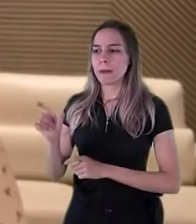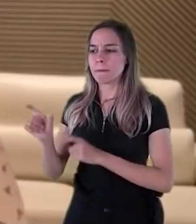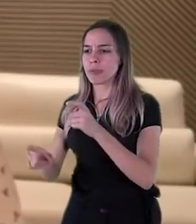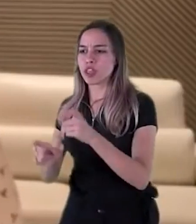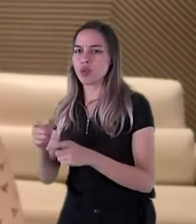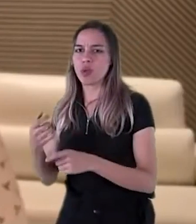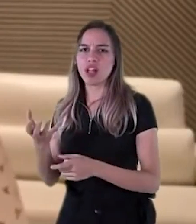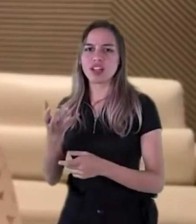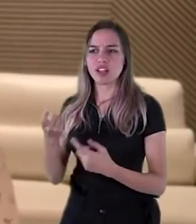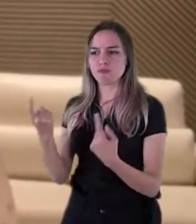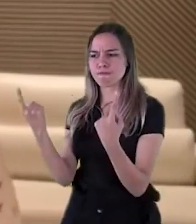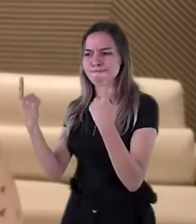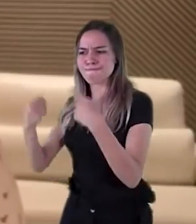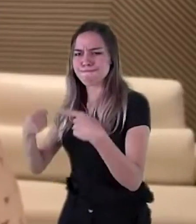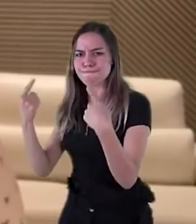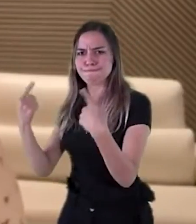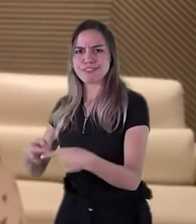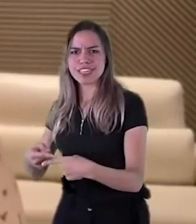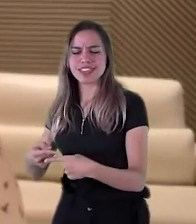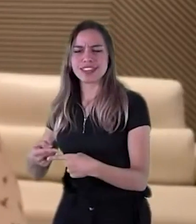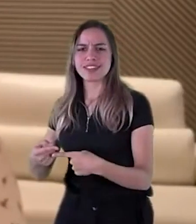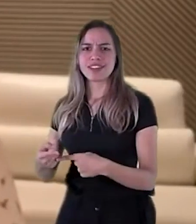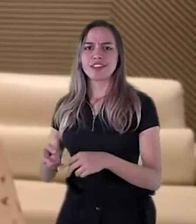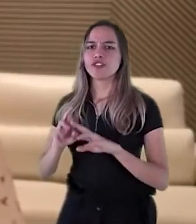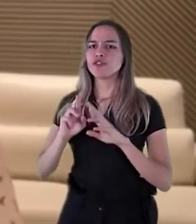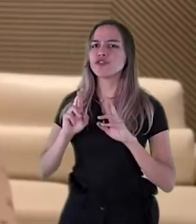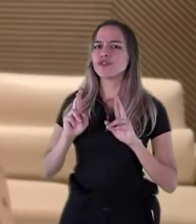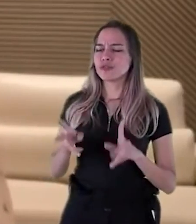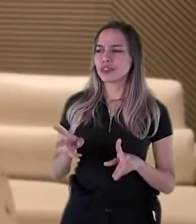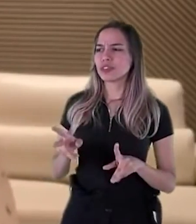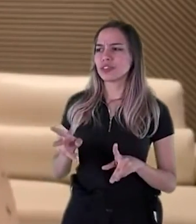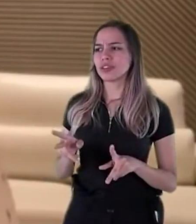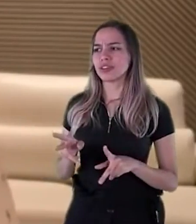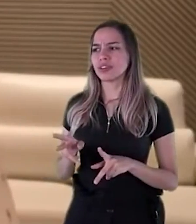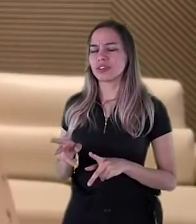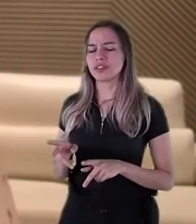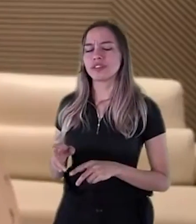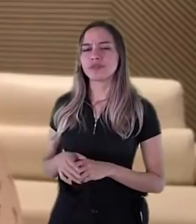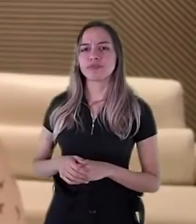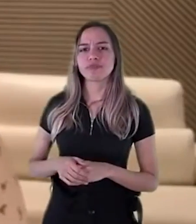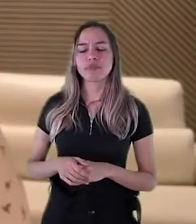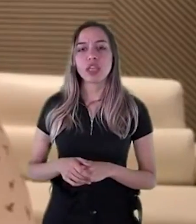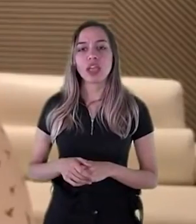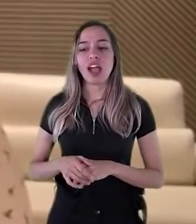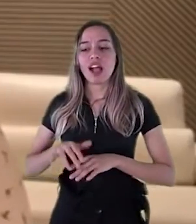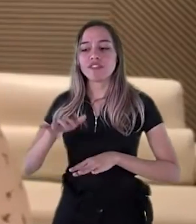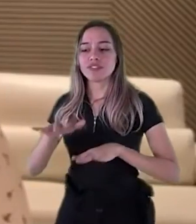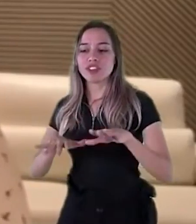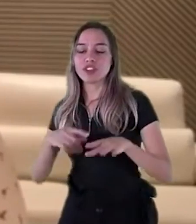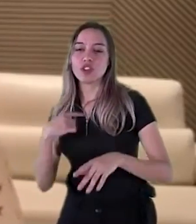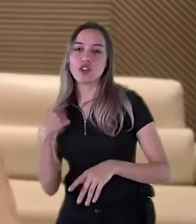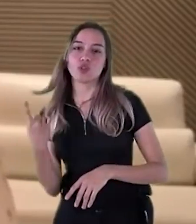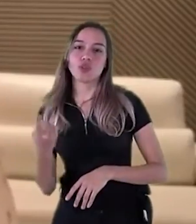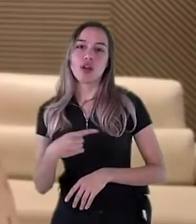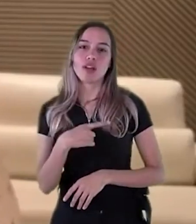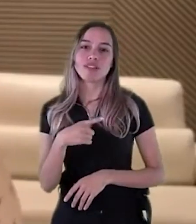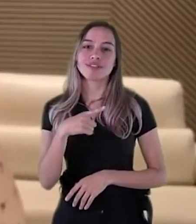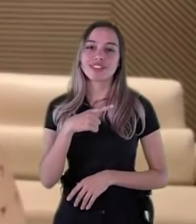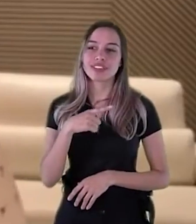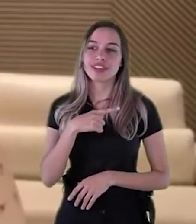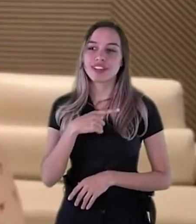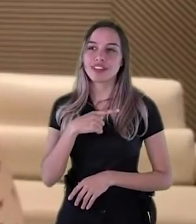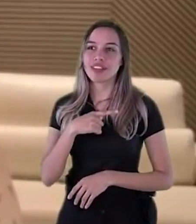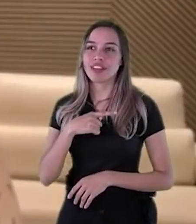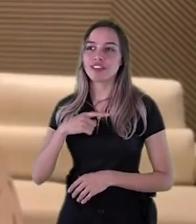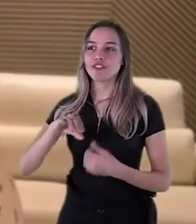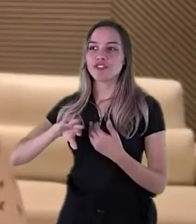eram posicionamentos muito diferentes. Muito embora nós tenhamos algumas confluências, e eu digo para o Karnal que ele é mais católico do